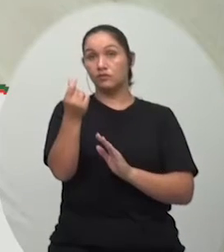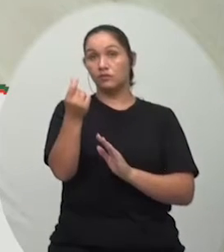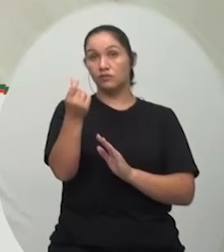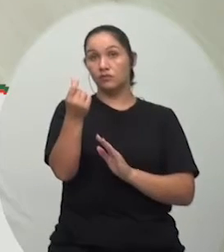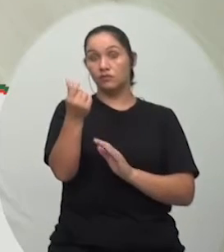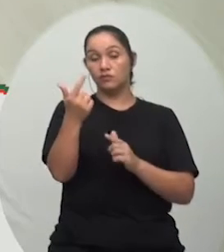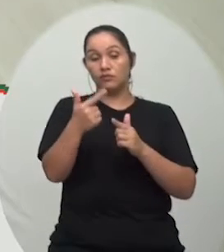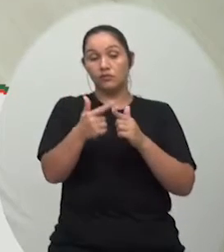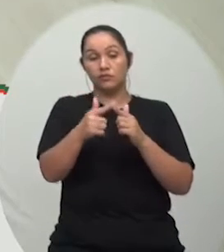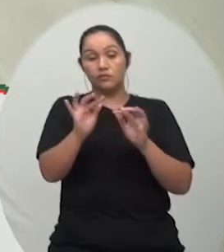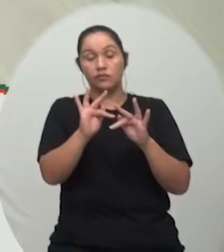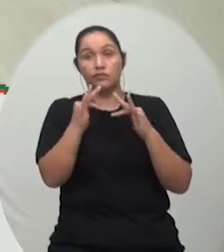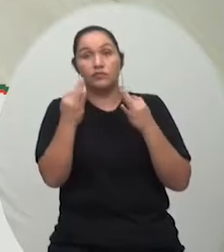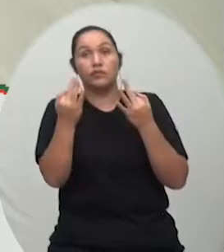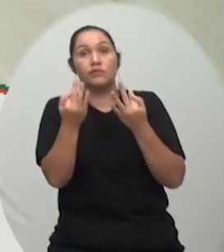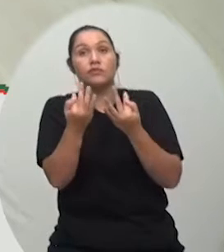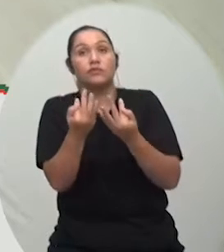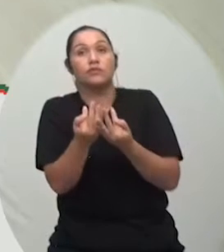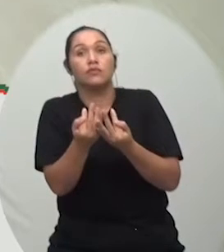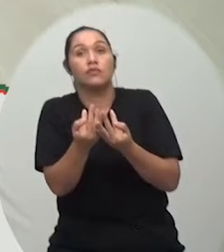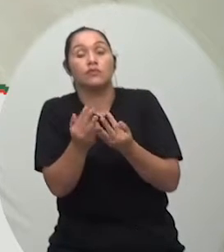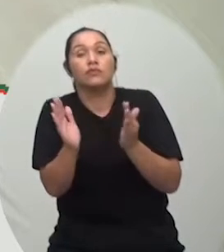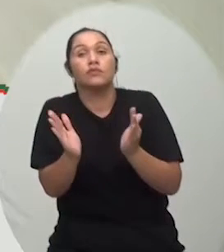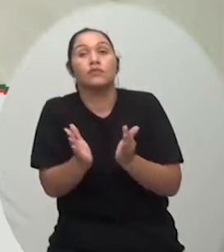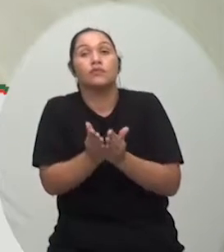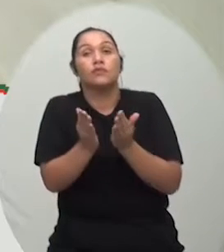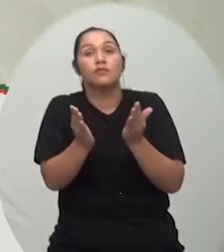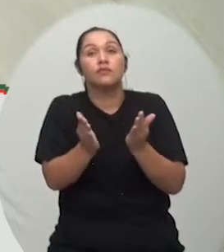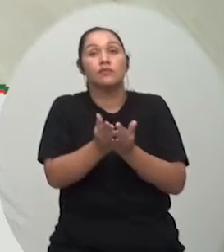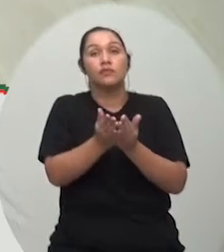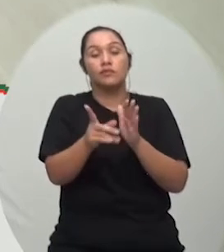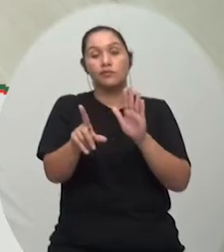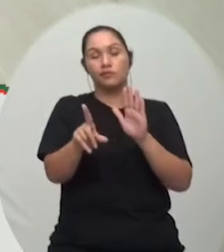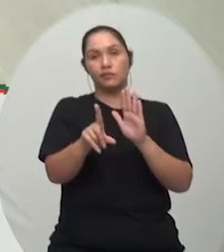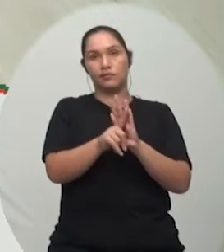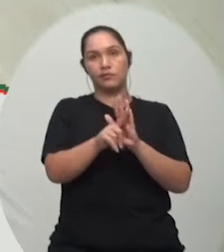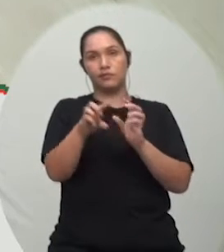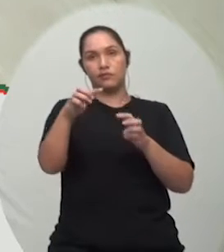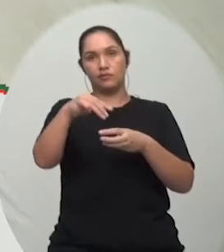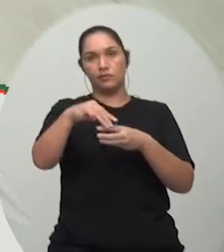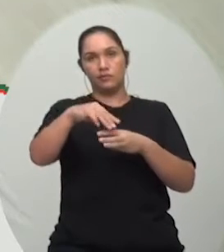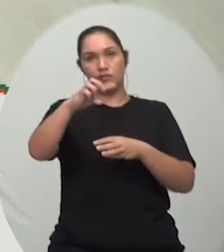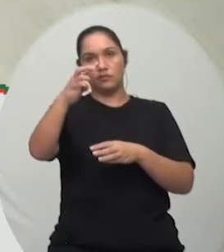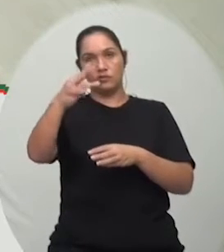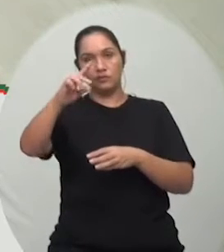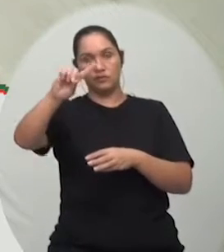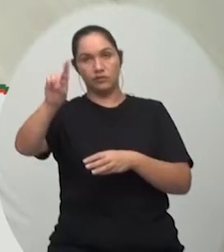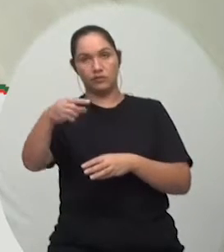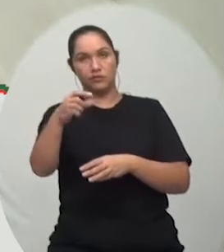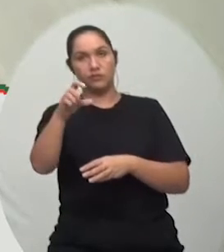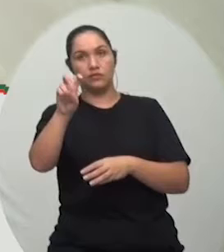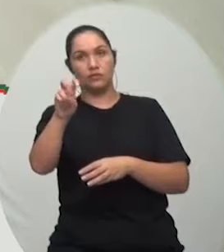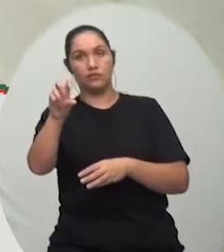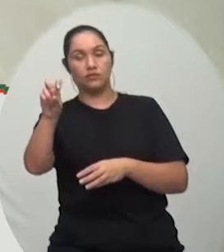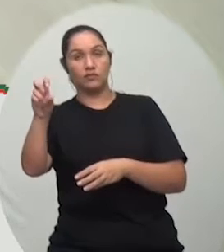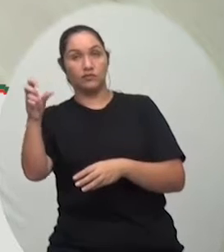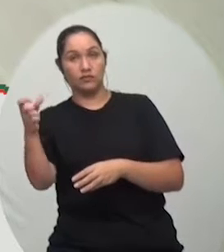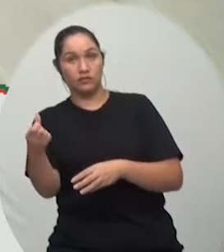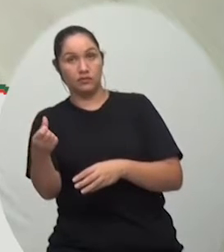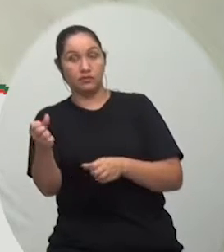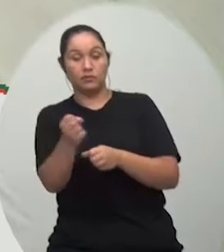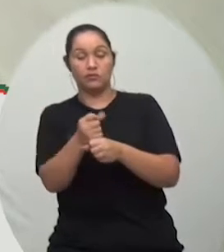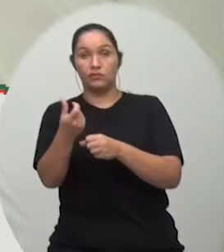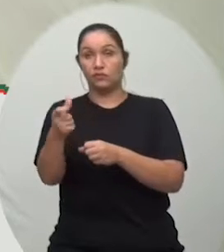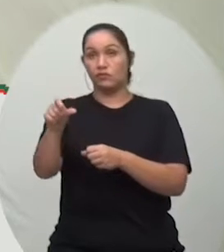situação de vulnerabilidade social, instituído pela Lei Municipal 3.256 de